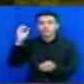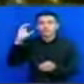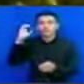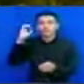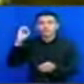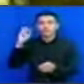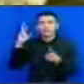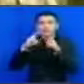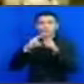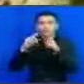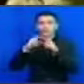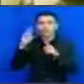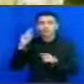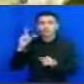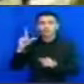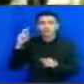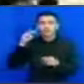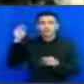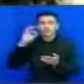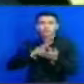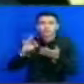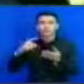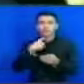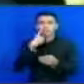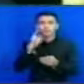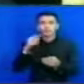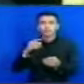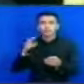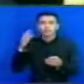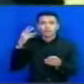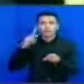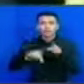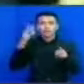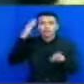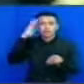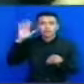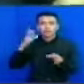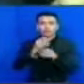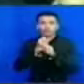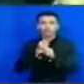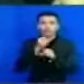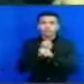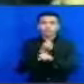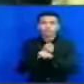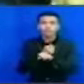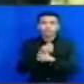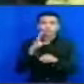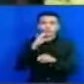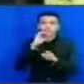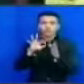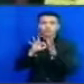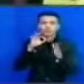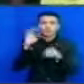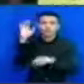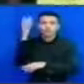tele segunda feira ne relata ema desconhecido fotiona fatu klulik ihe belehetu no fokit sai aitos ida ia